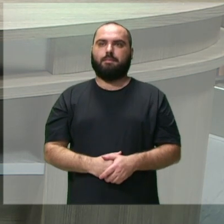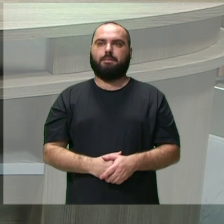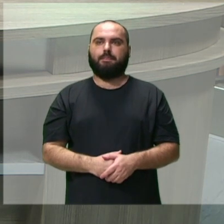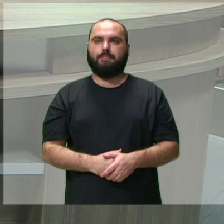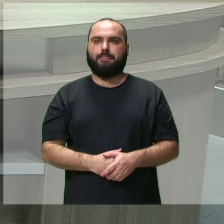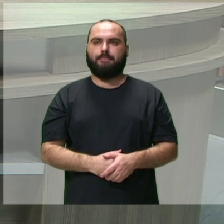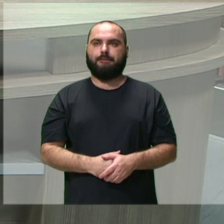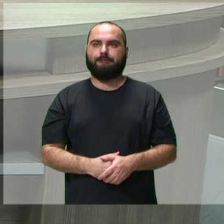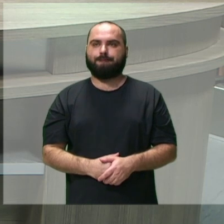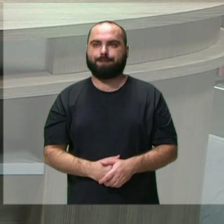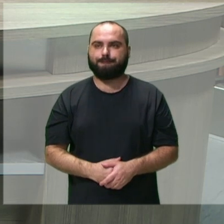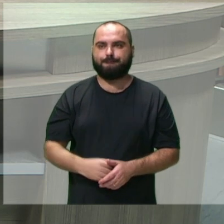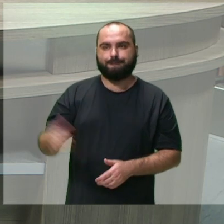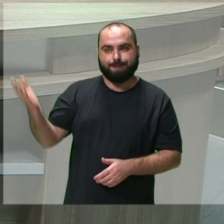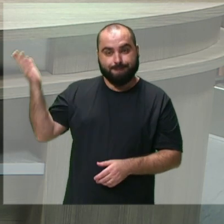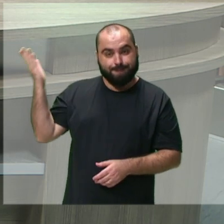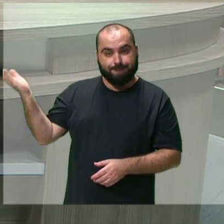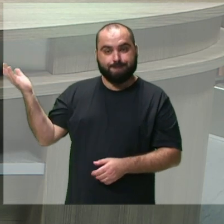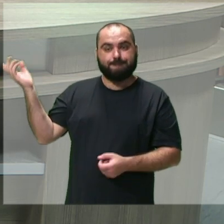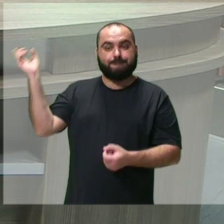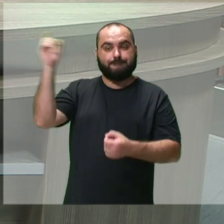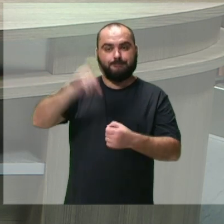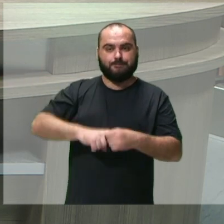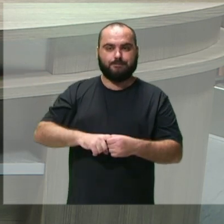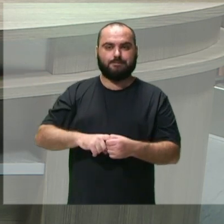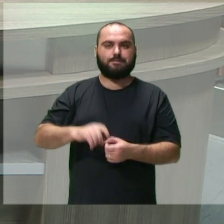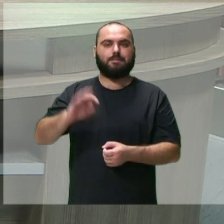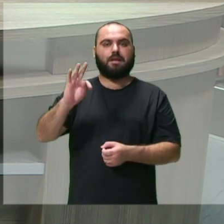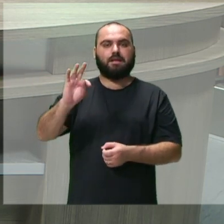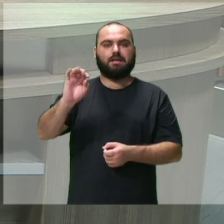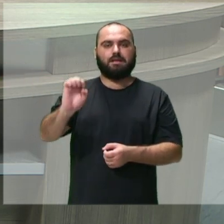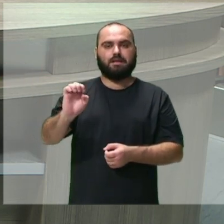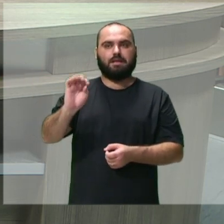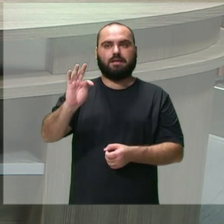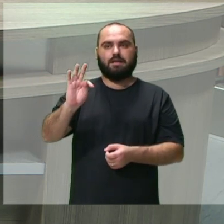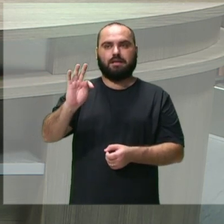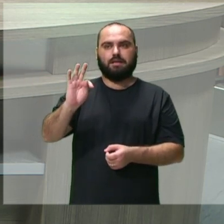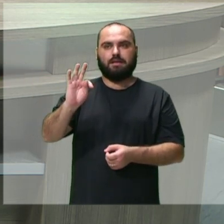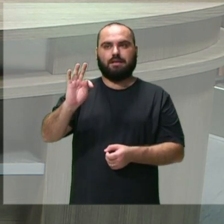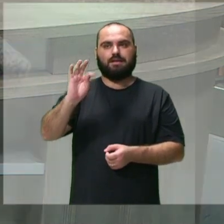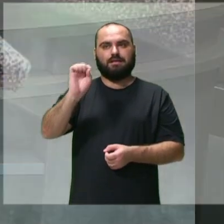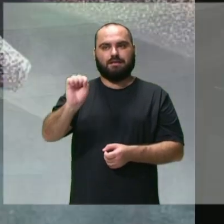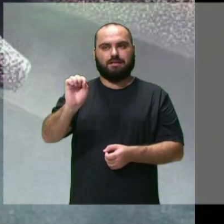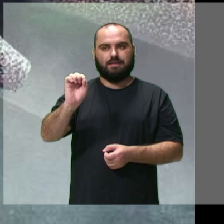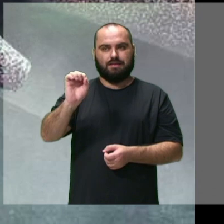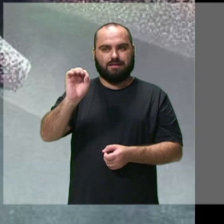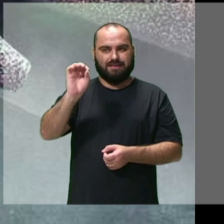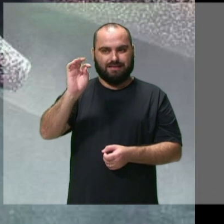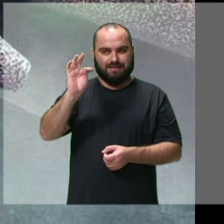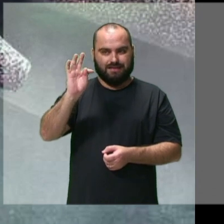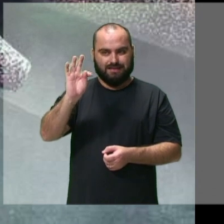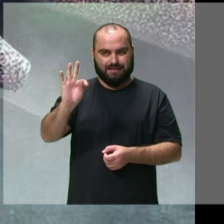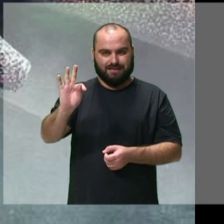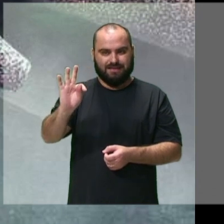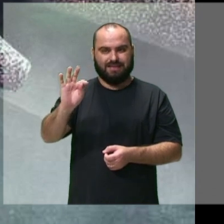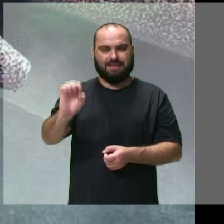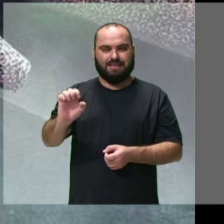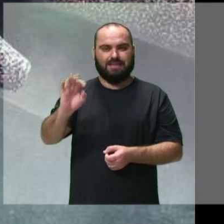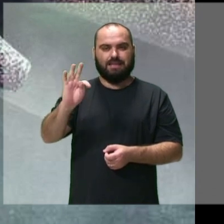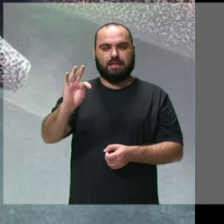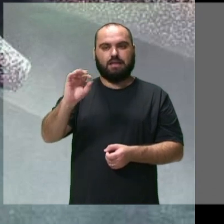os tetrápodes. Pode ser os pés de galinha também, tranquilamente, né? Também é uma